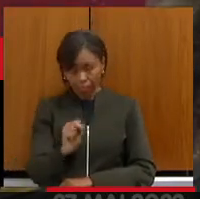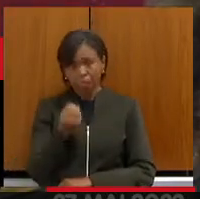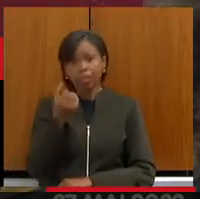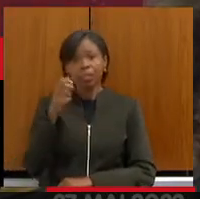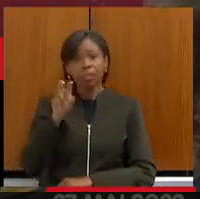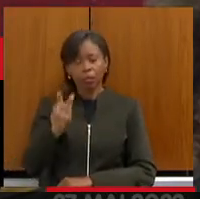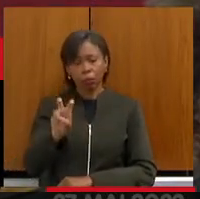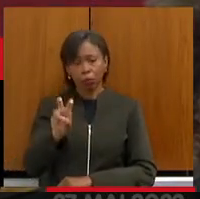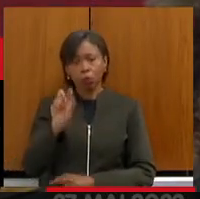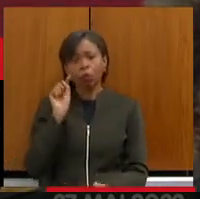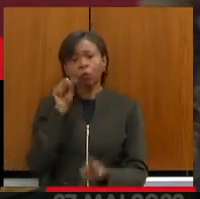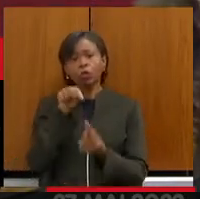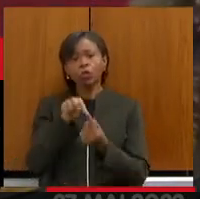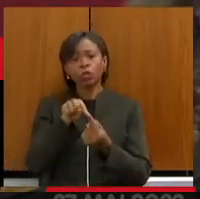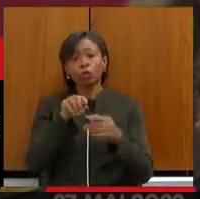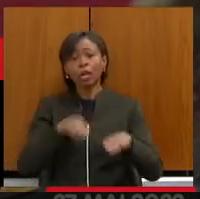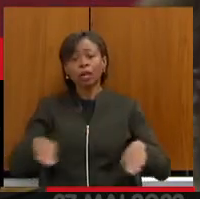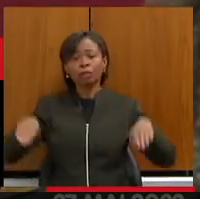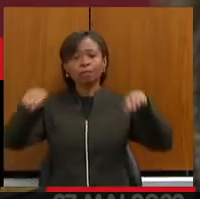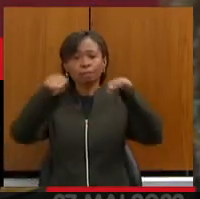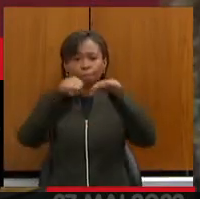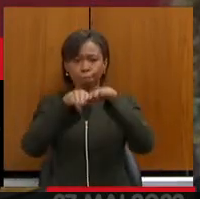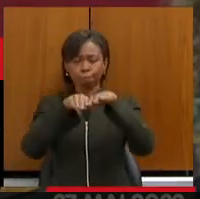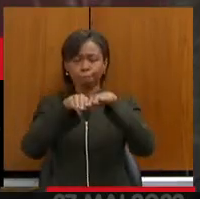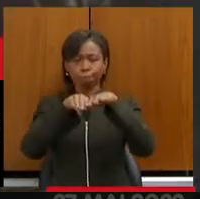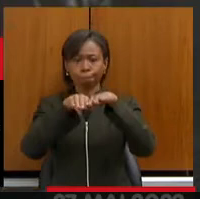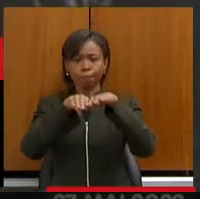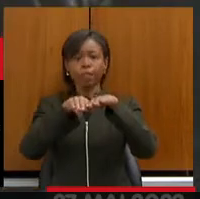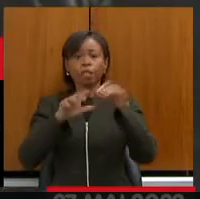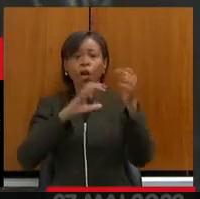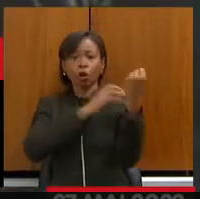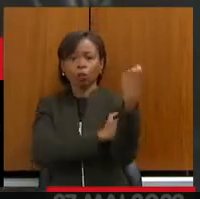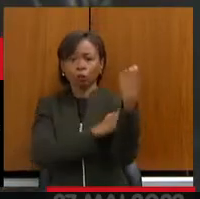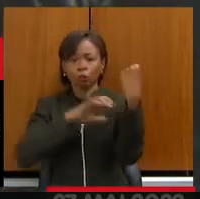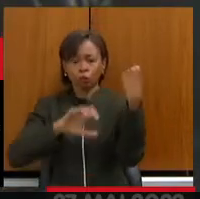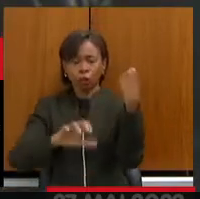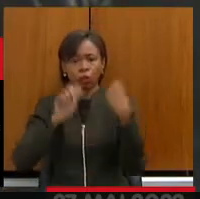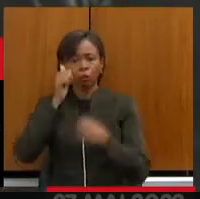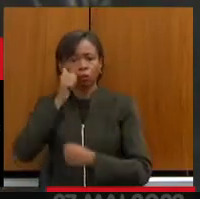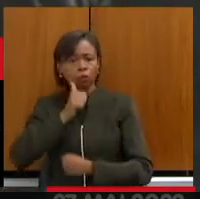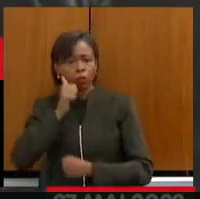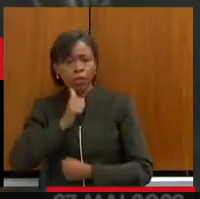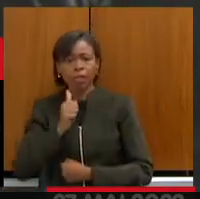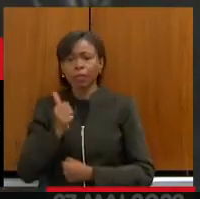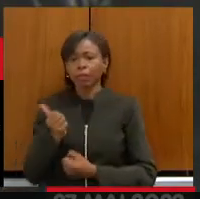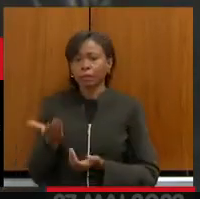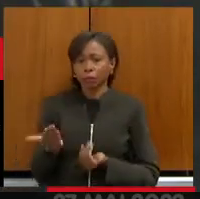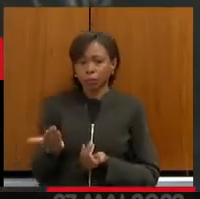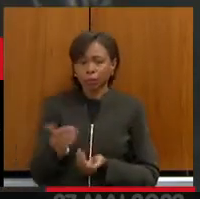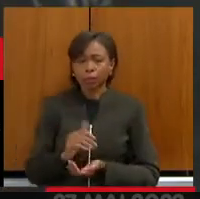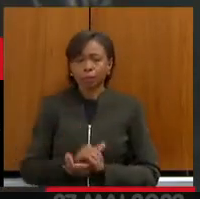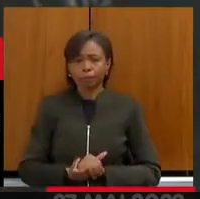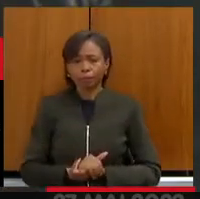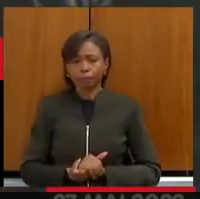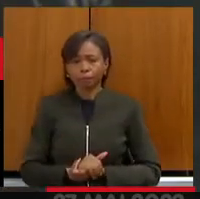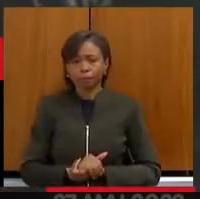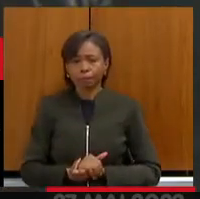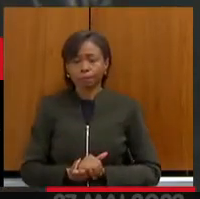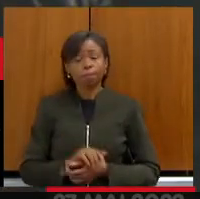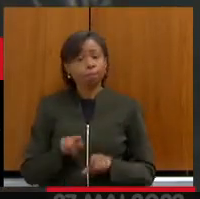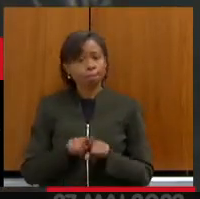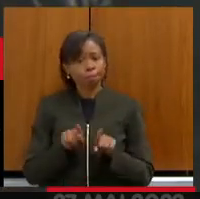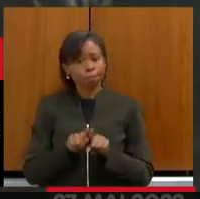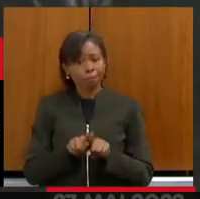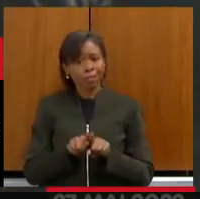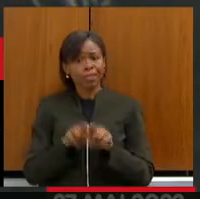objetiva alcançar a igualdade de gênero e o empoderamento das mulheres e meninas e os reflexos da poderia